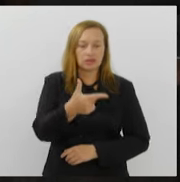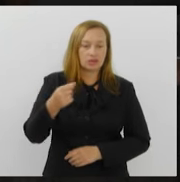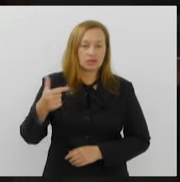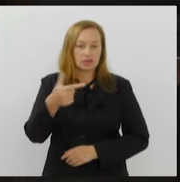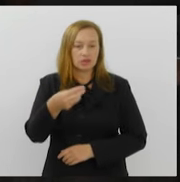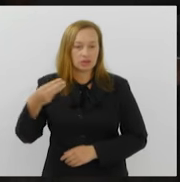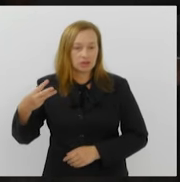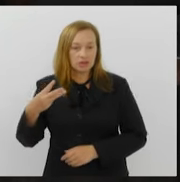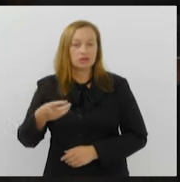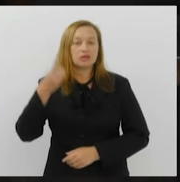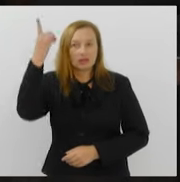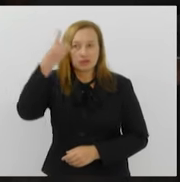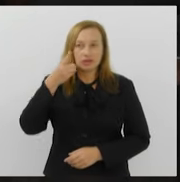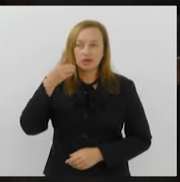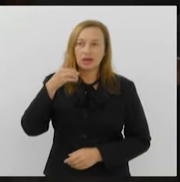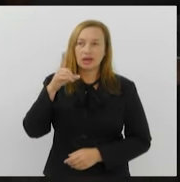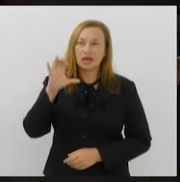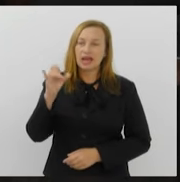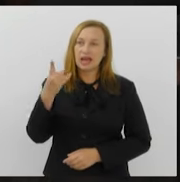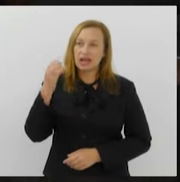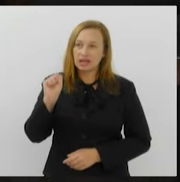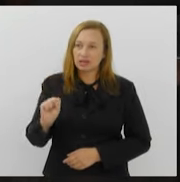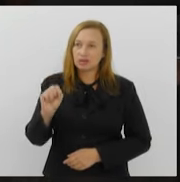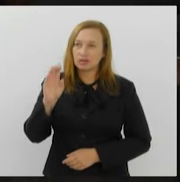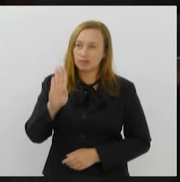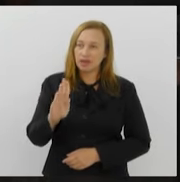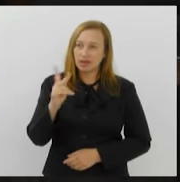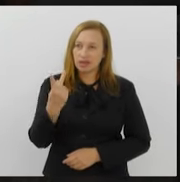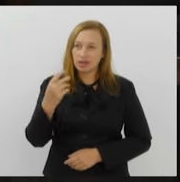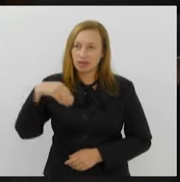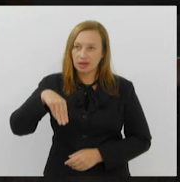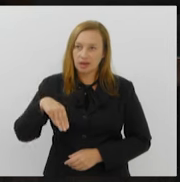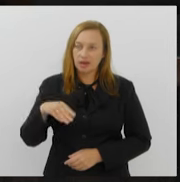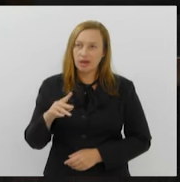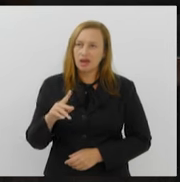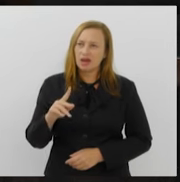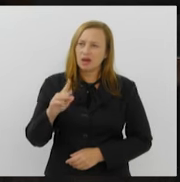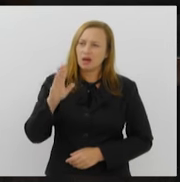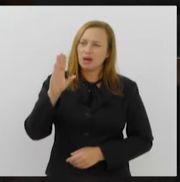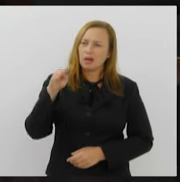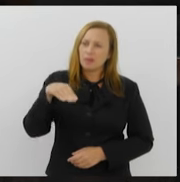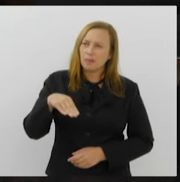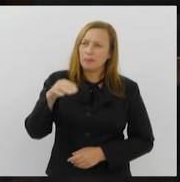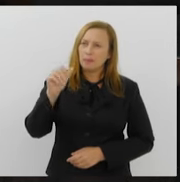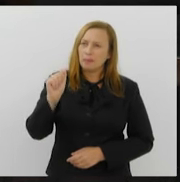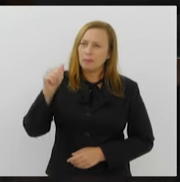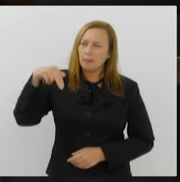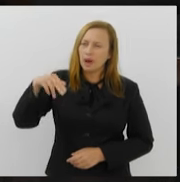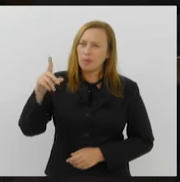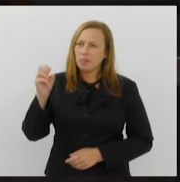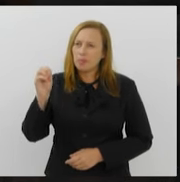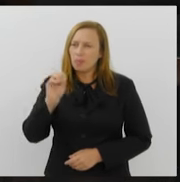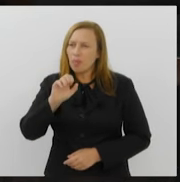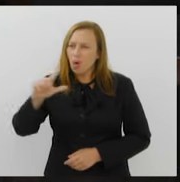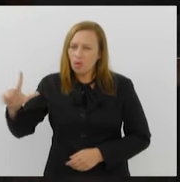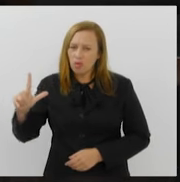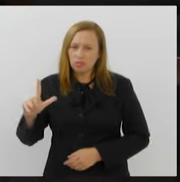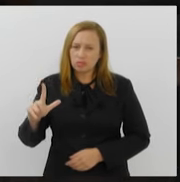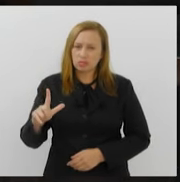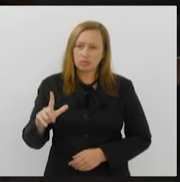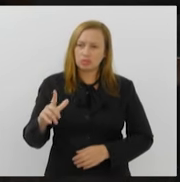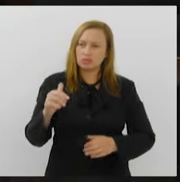1733/2023, de autoria do deputado Carlinhos BNH, que reconhece o mambol como modalidade esportiva no âmbito do Estado do Rio de